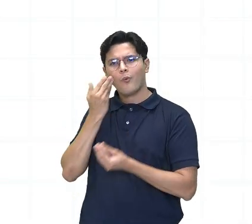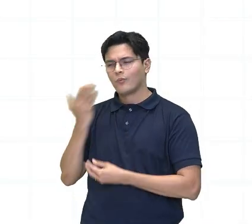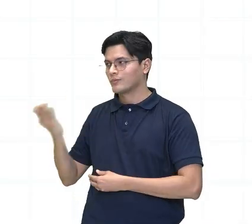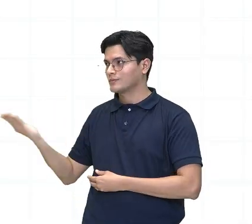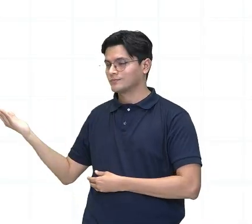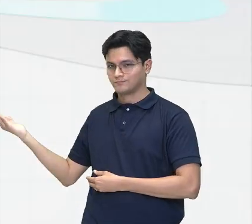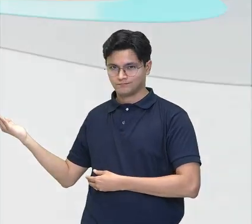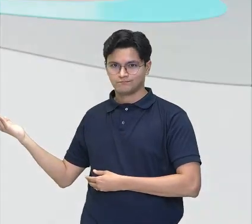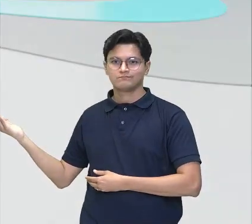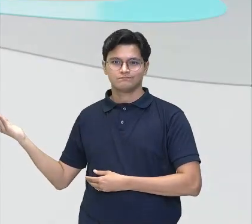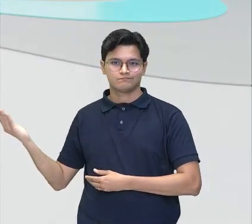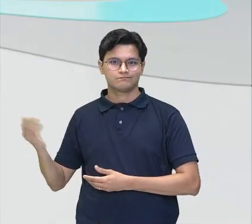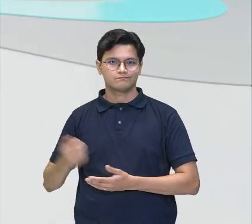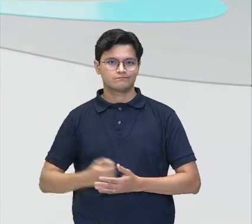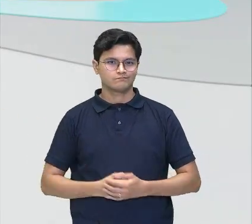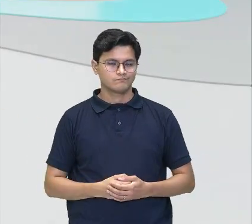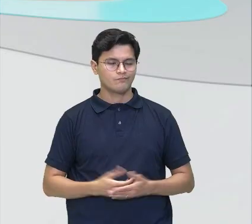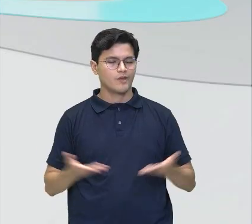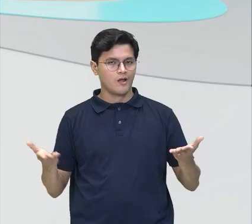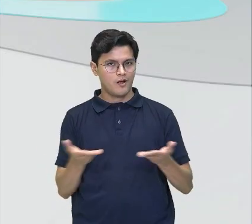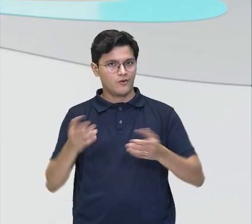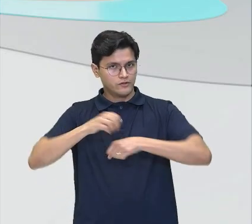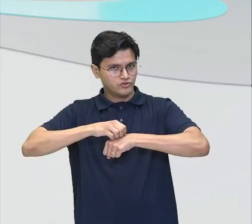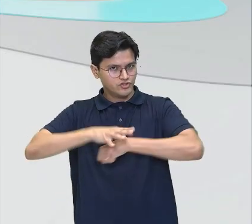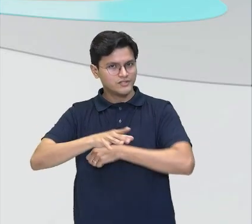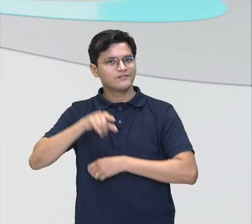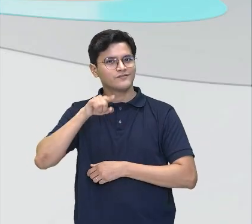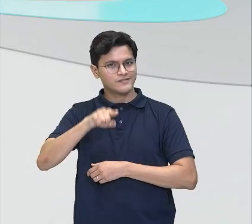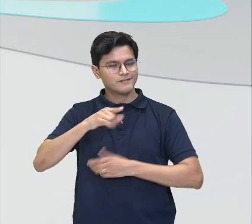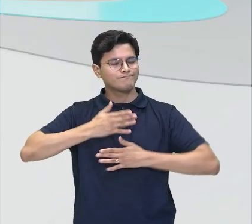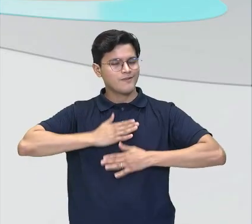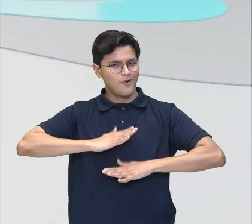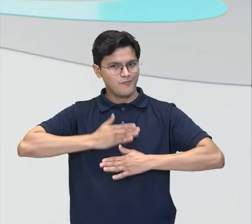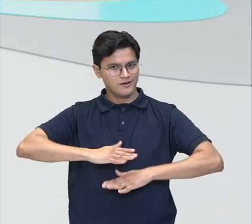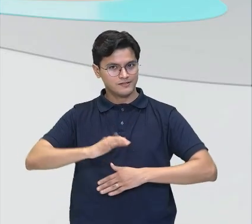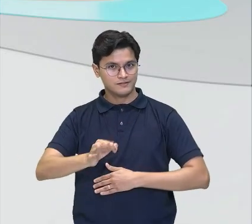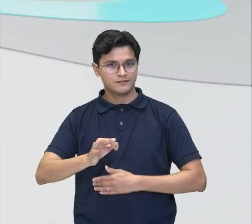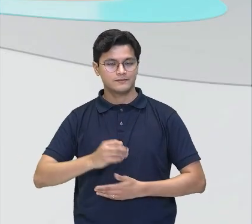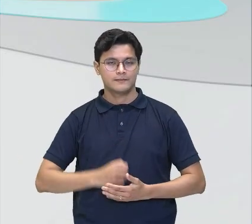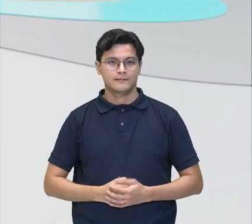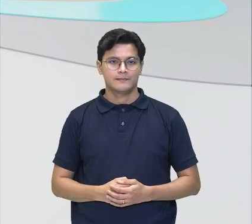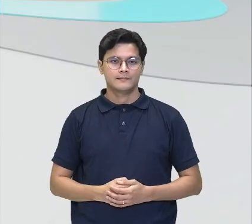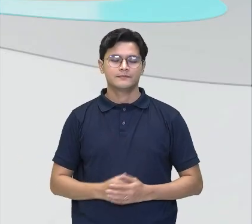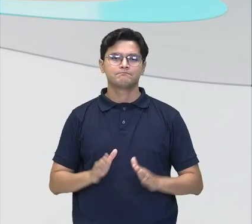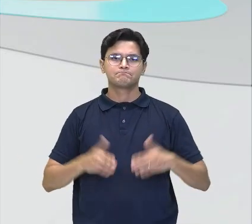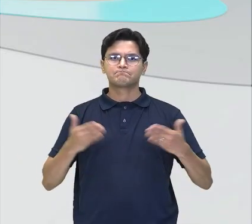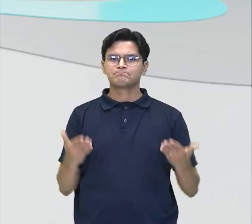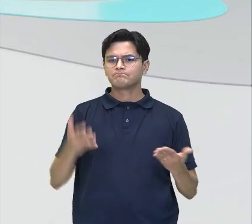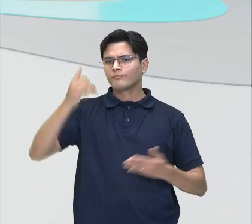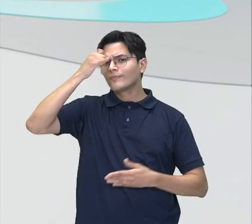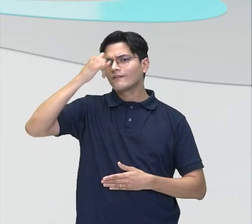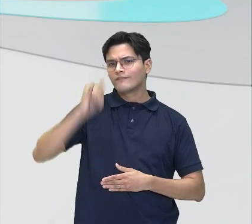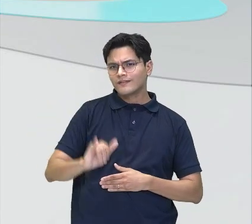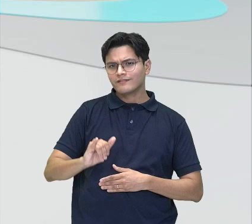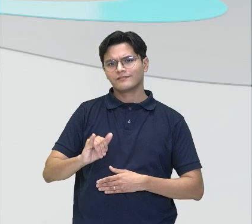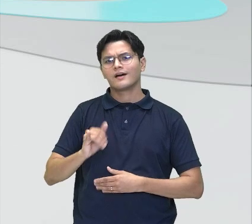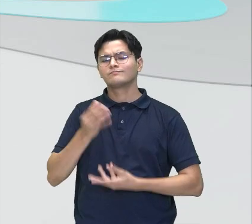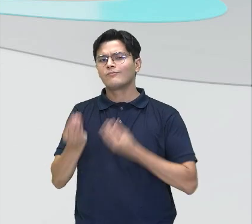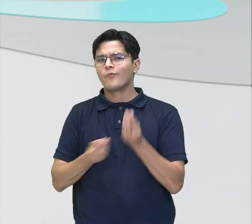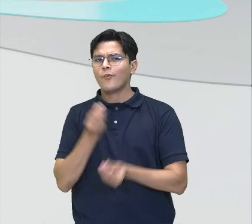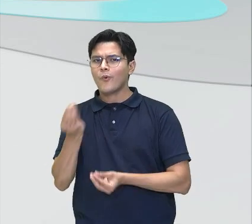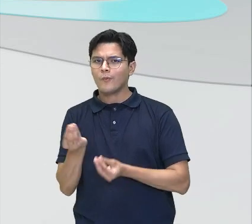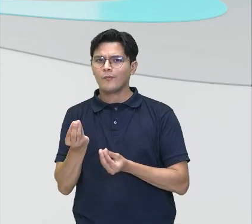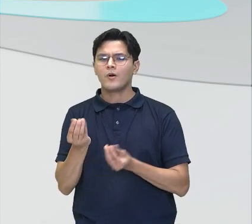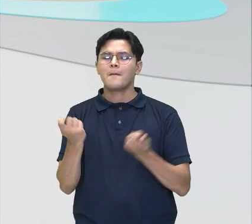para você ficar um pouco mais relaxado, um pouco mais tranquilo. Vamos lá? Bom, A prevenção da dislipidemia, ela deve